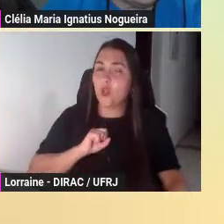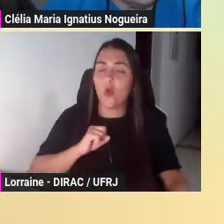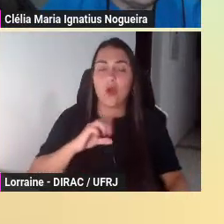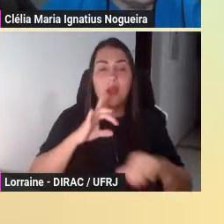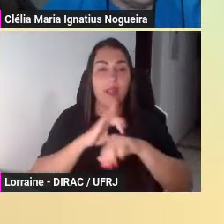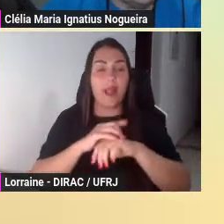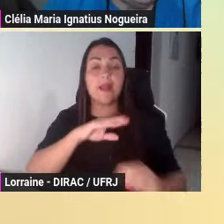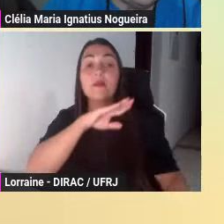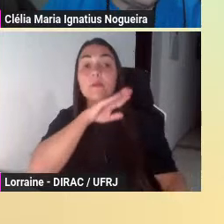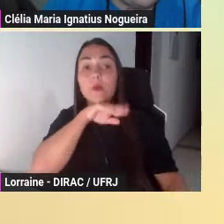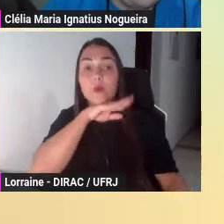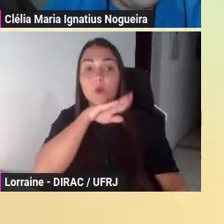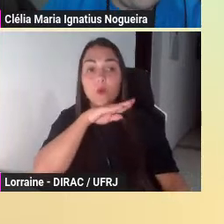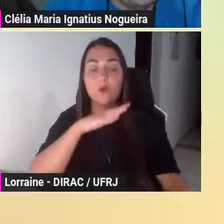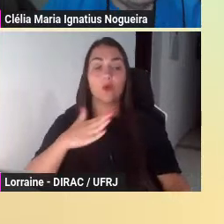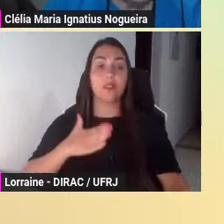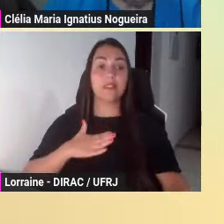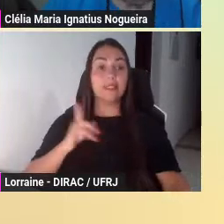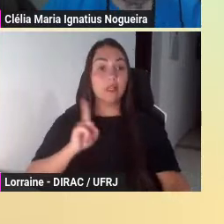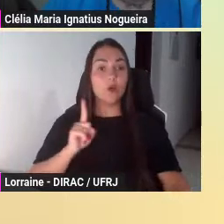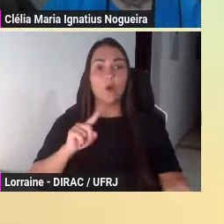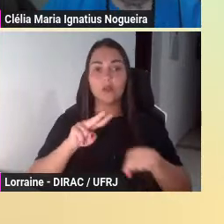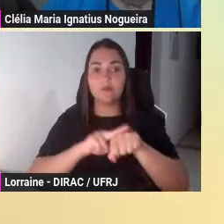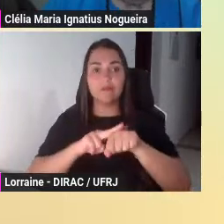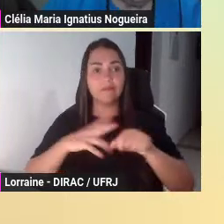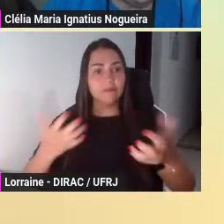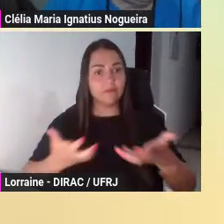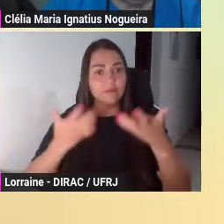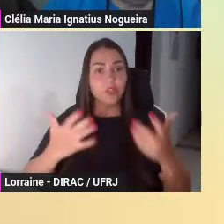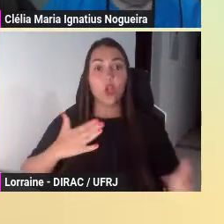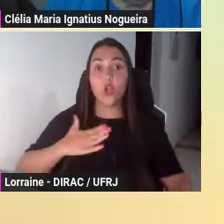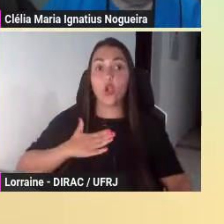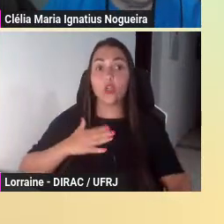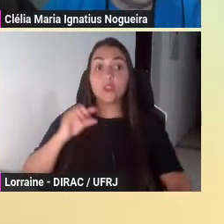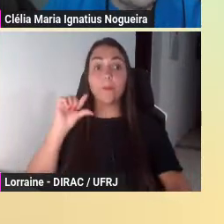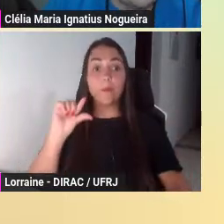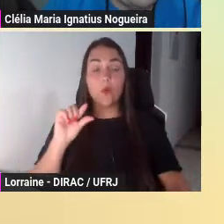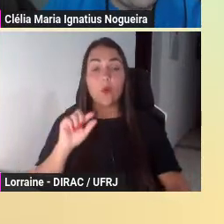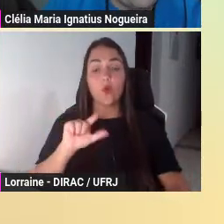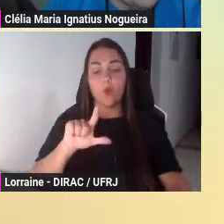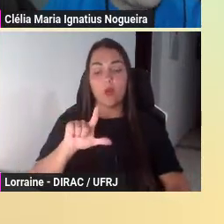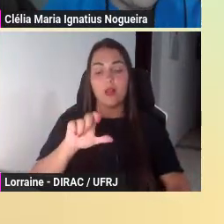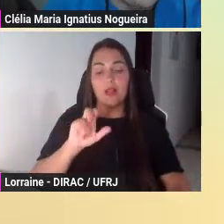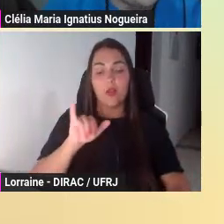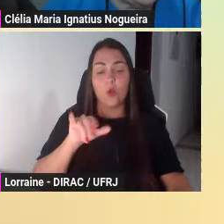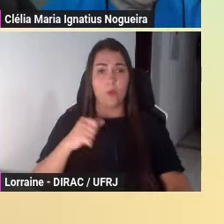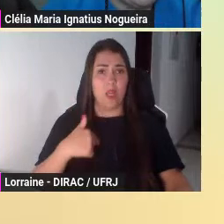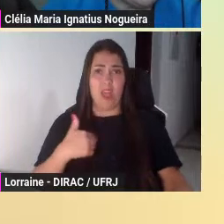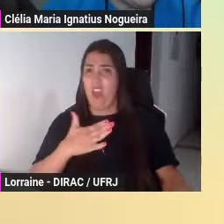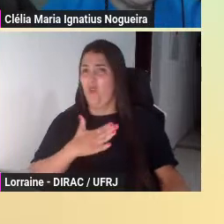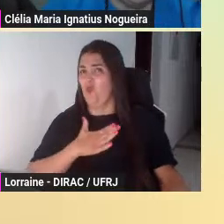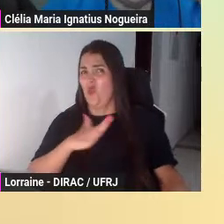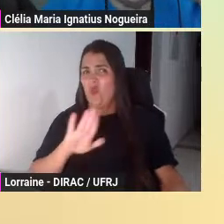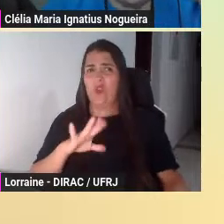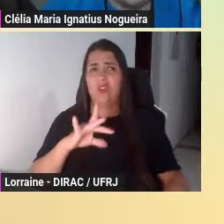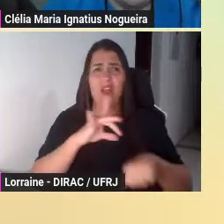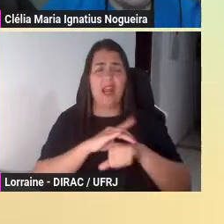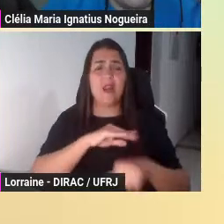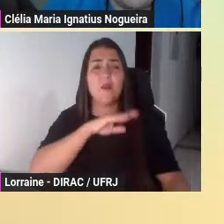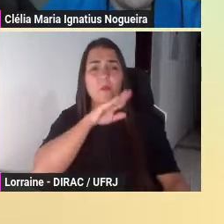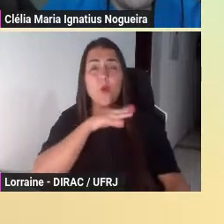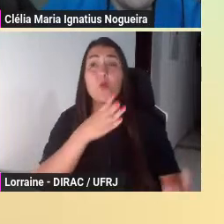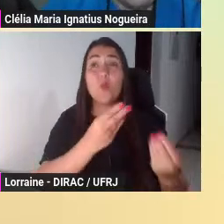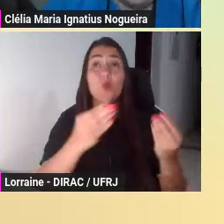gosta de muita verdura, gosta de pouco legume. Eu não suporto carne de porco, nem carne, muita carne de maneira